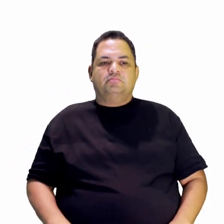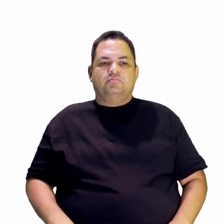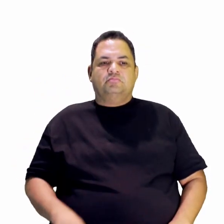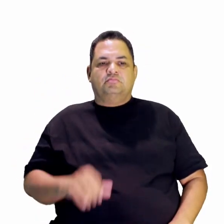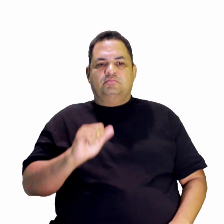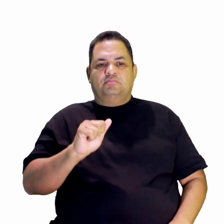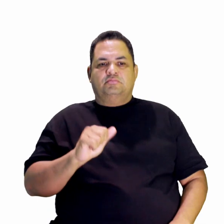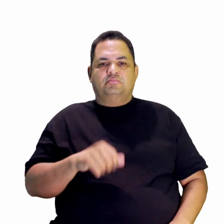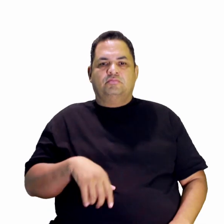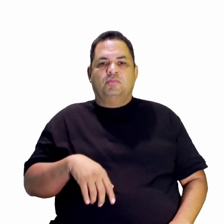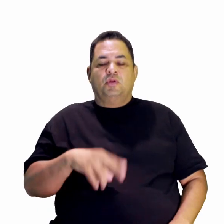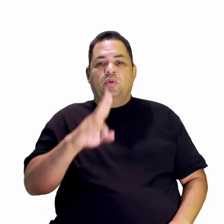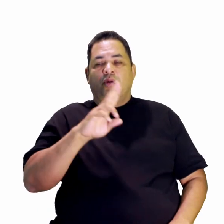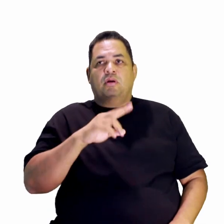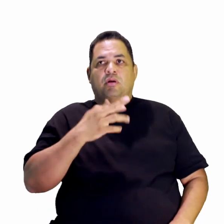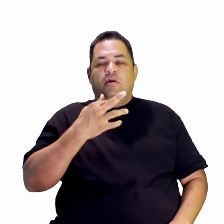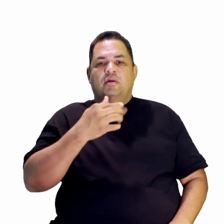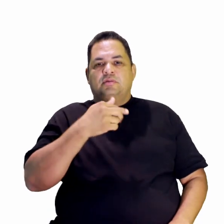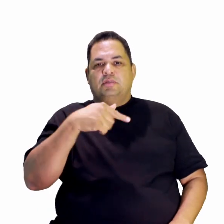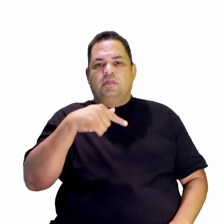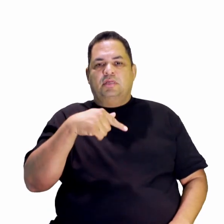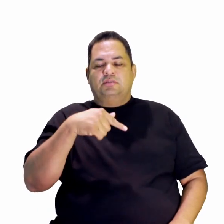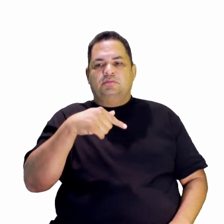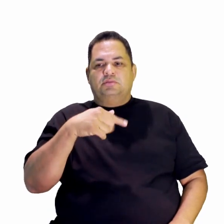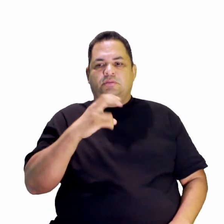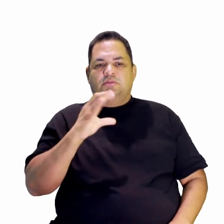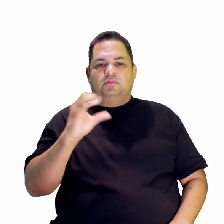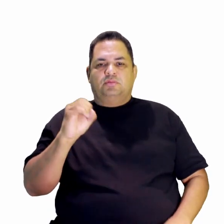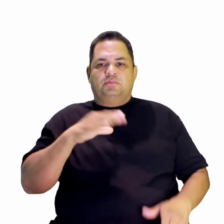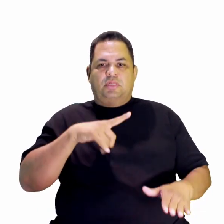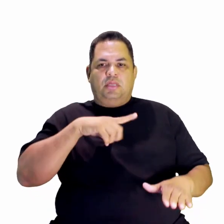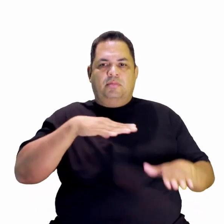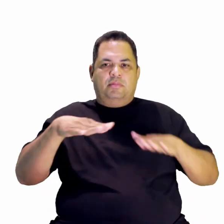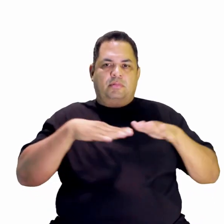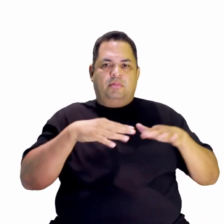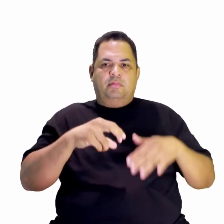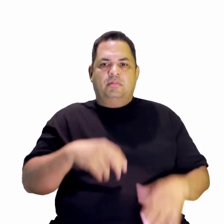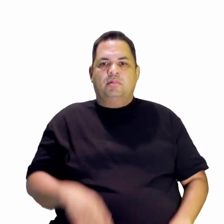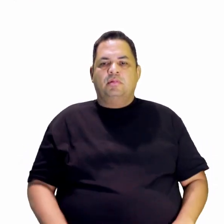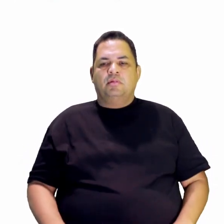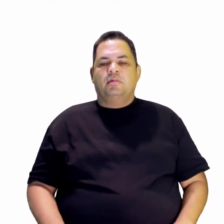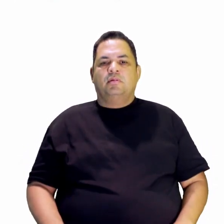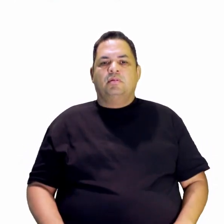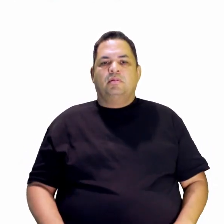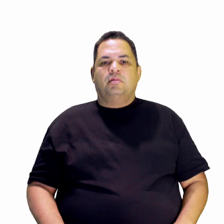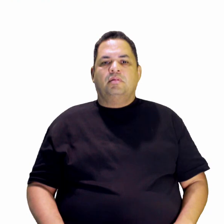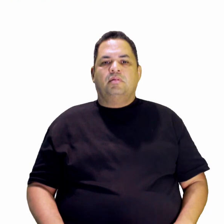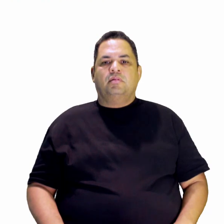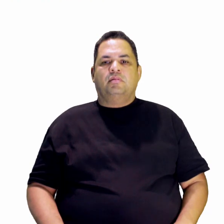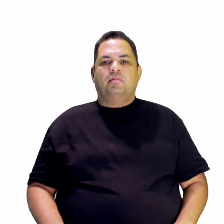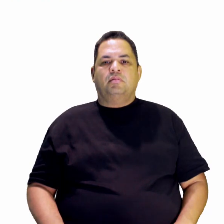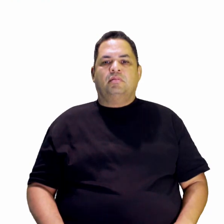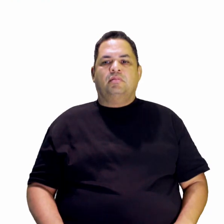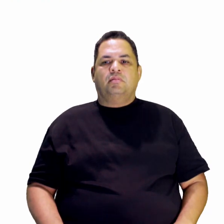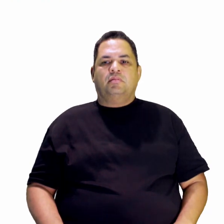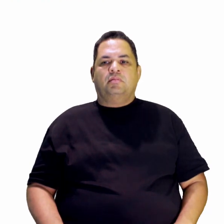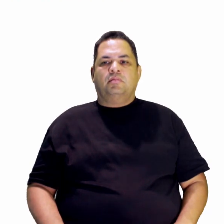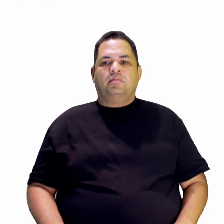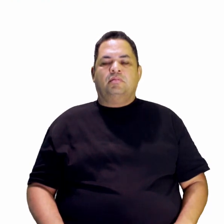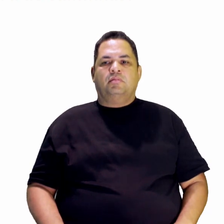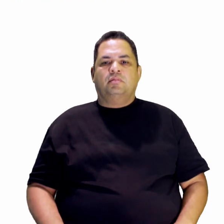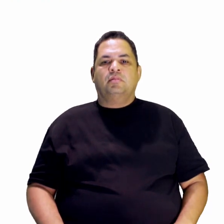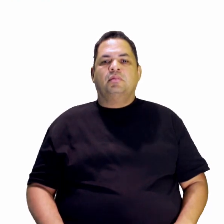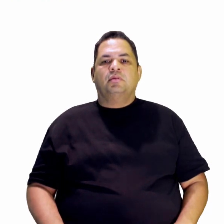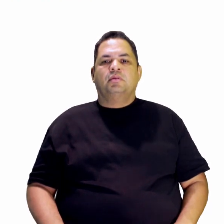apliquei uma força de 750, vai se mover. Correto? Ó, a força de atrito estática é